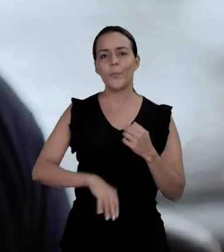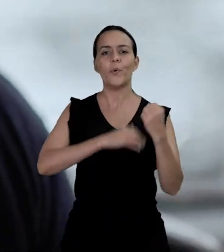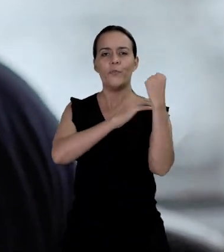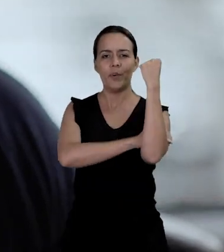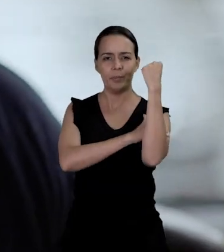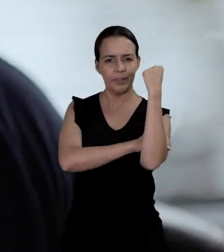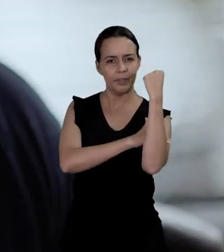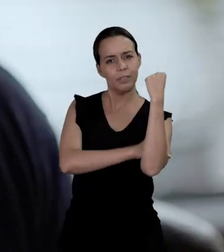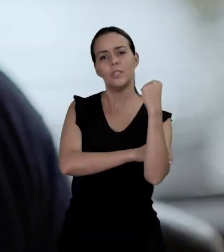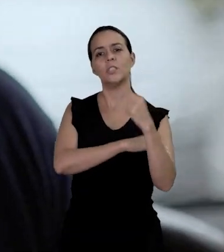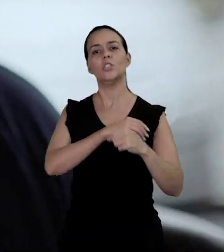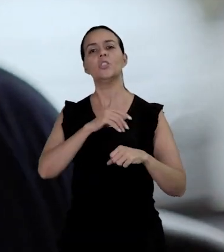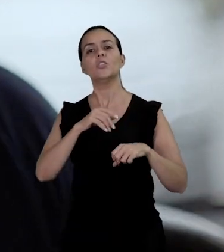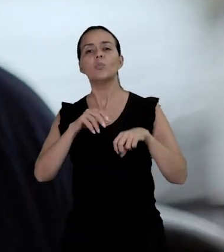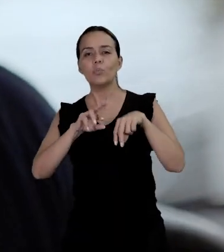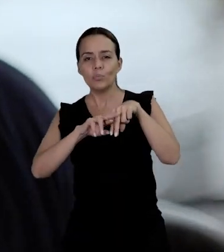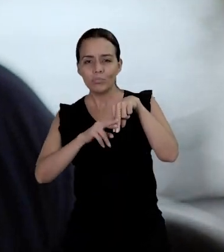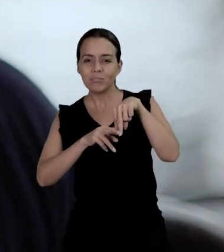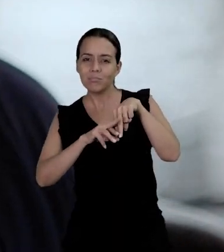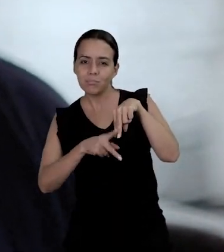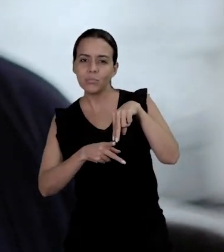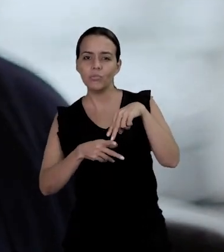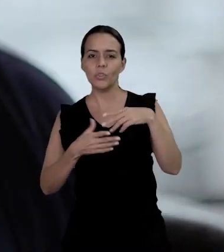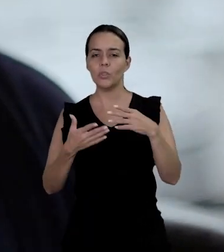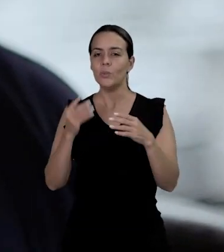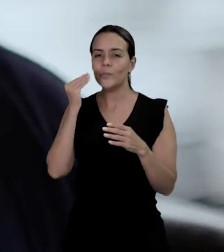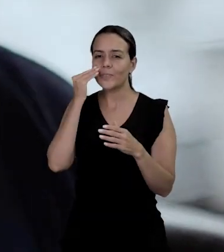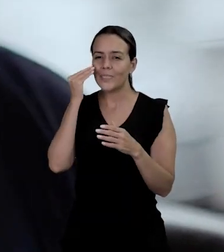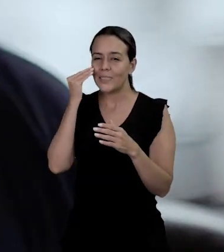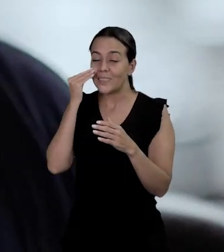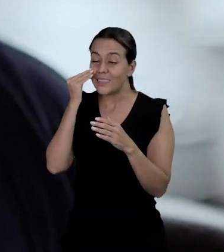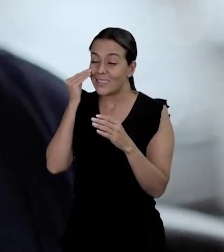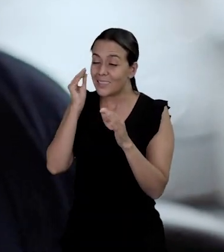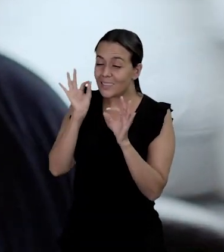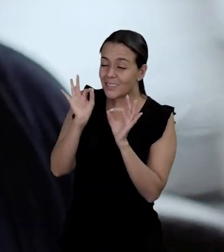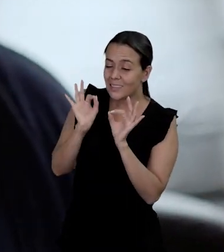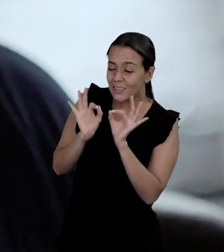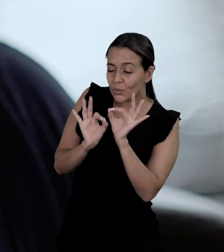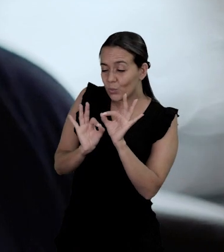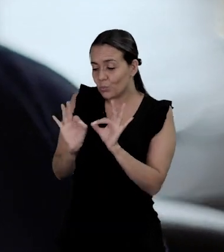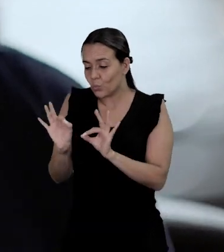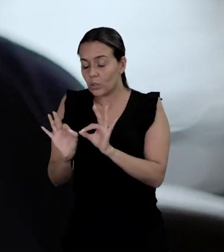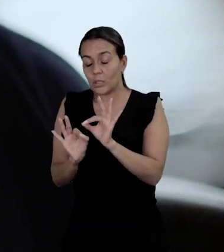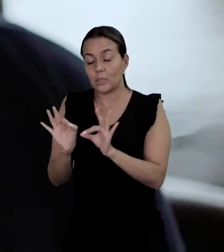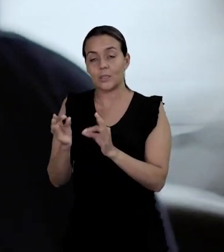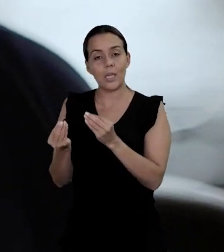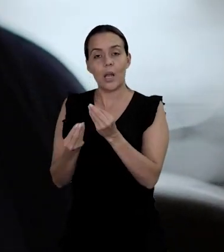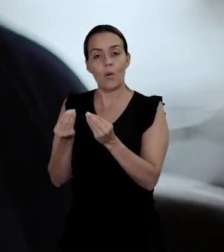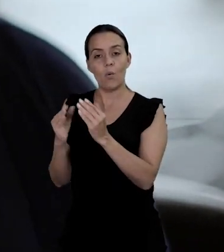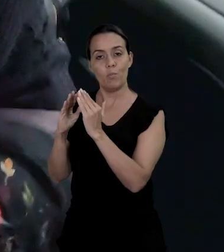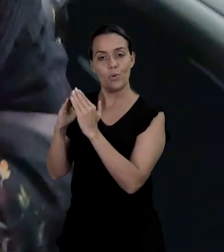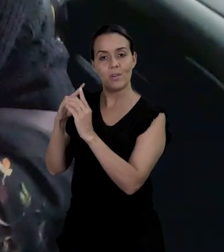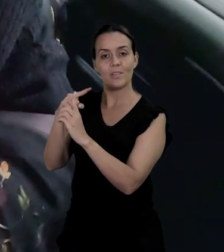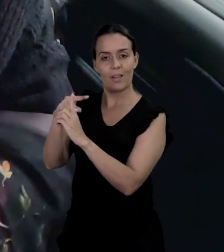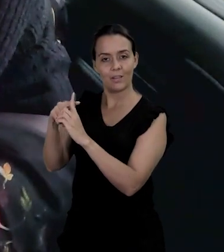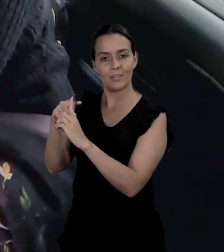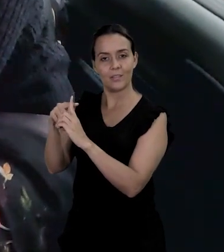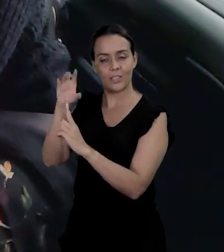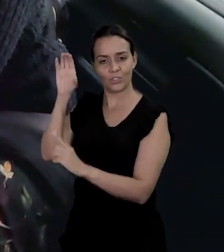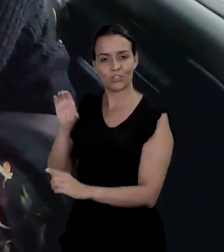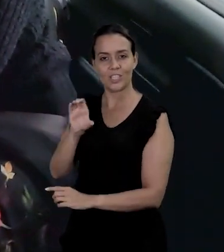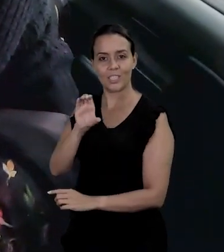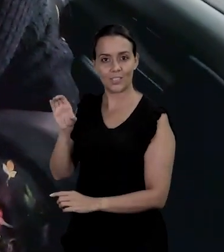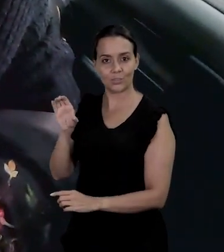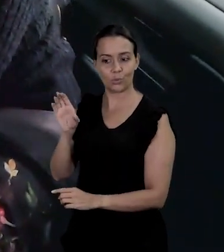sobre homossexualidade, sobre aborto, sobre feminismo, tentando traçar um posicionamento de como que a